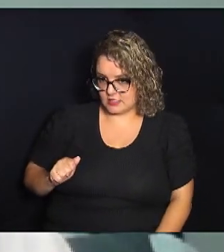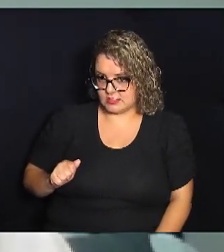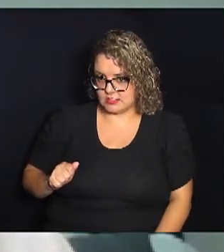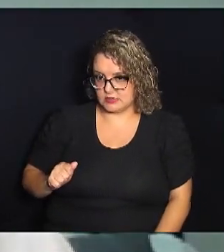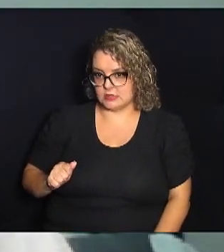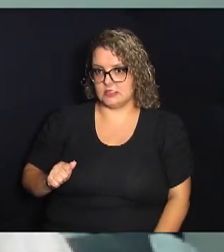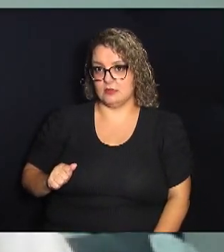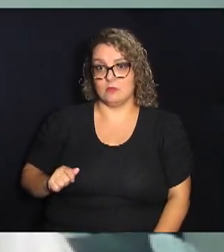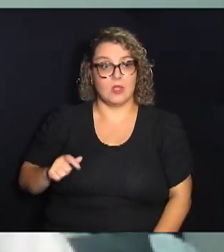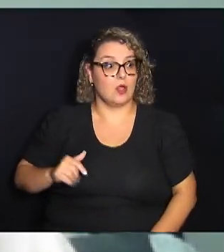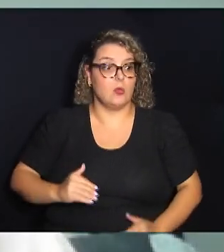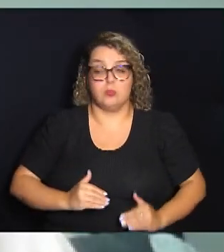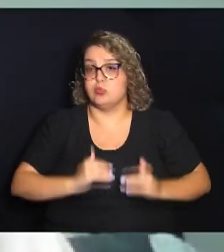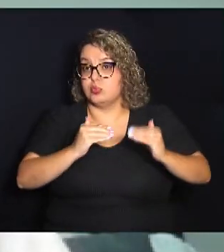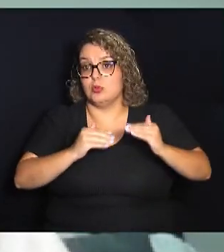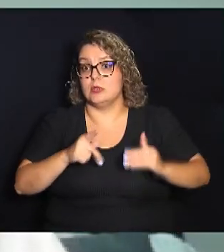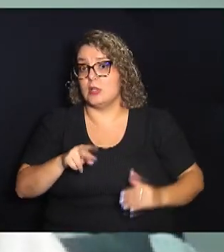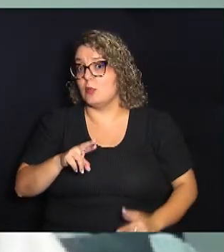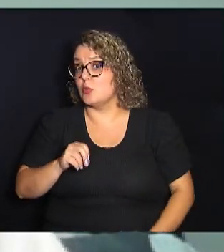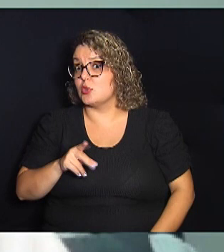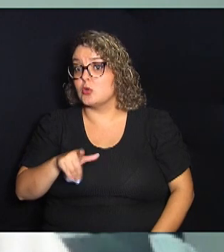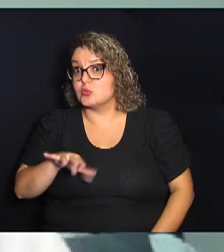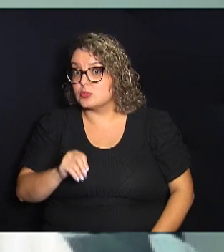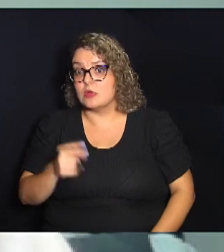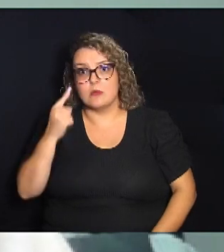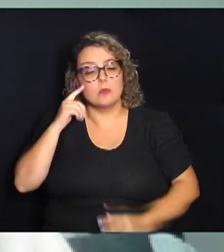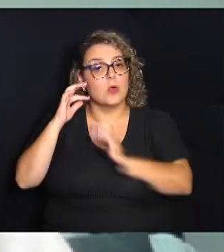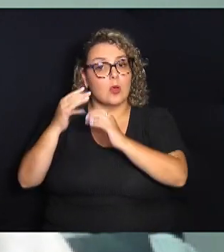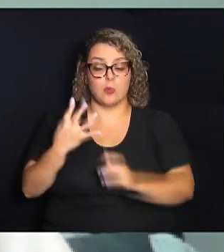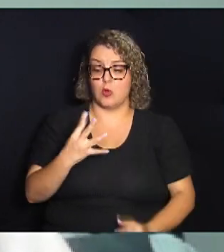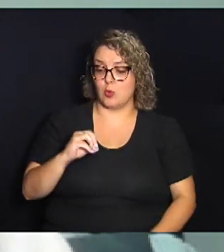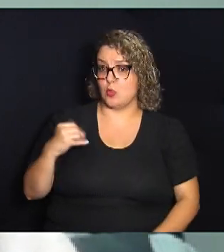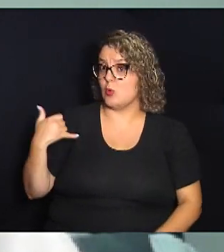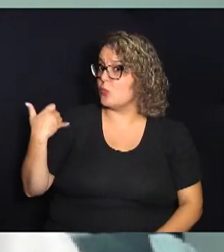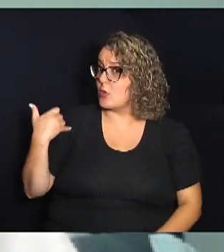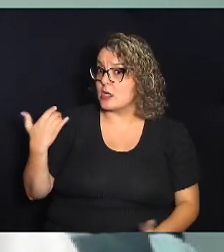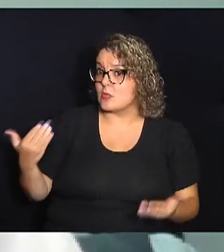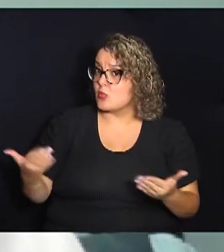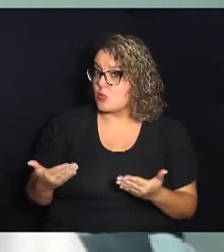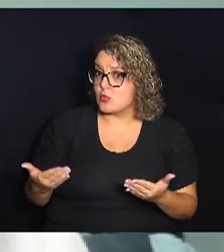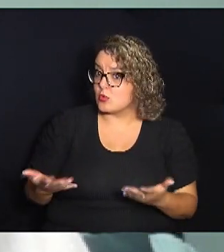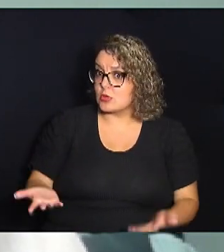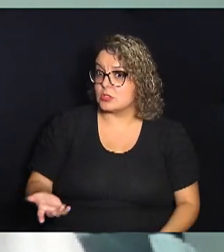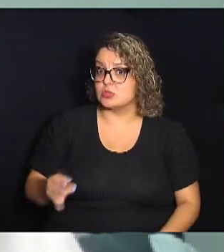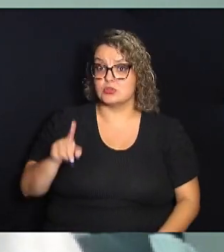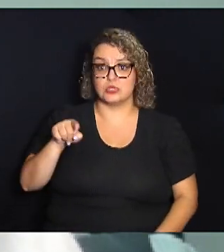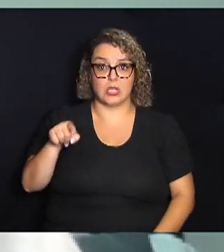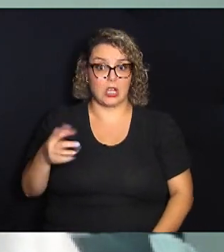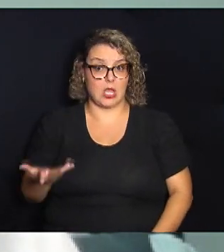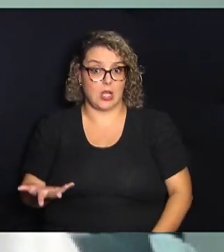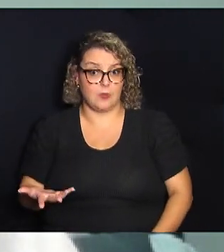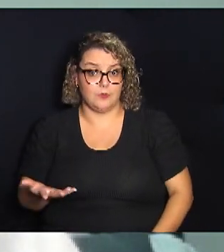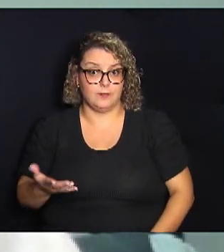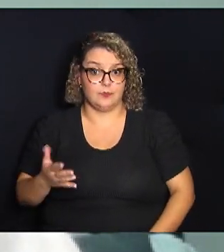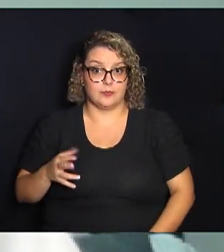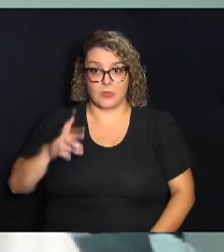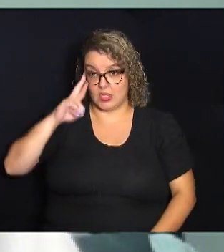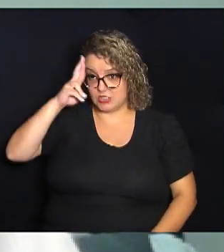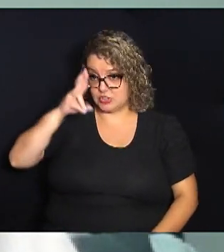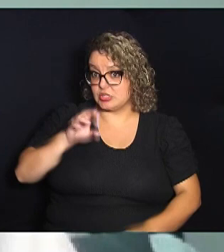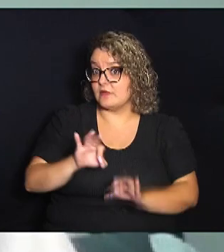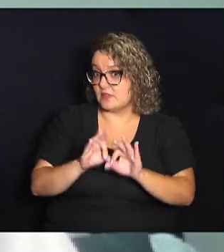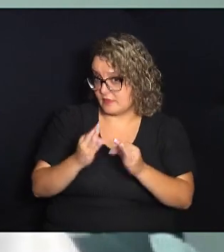no auge da sua produção. Vamos analisar, uma mulher de 40 anos hoje, ela é, muitas vezes, chefe da